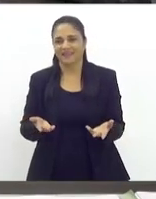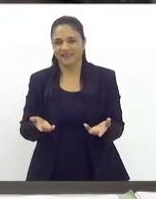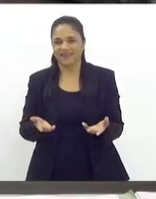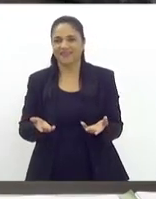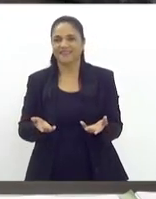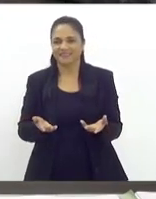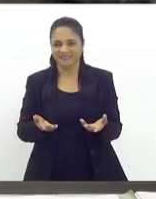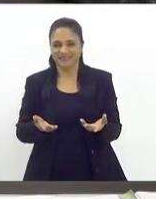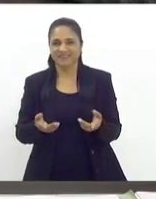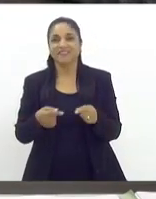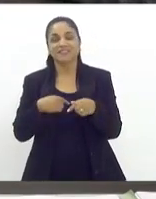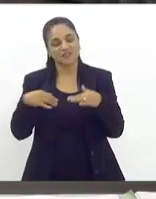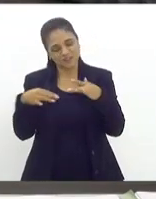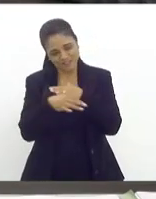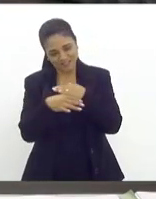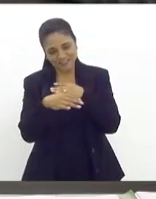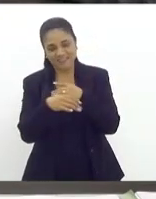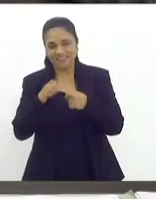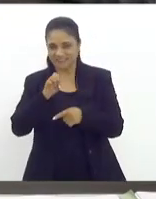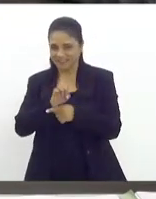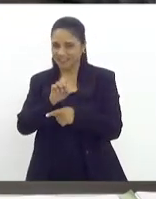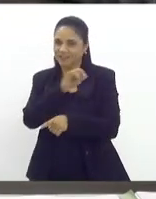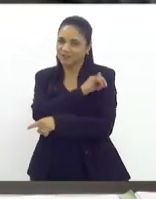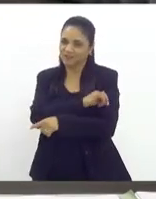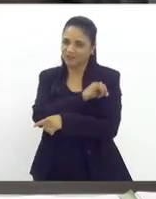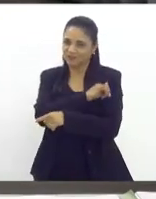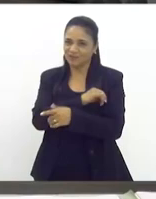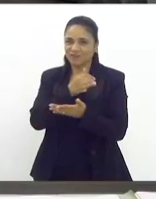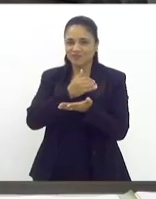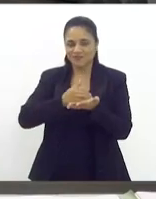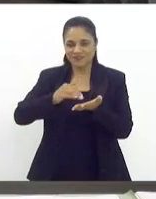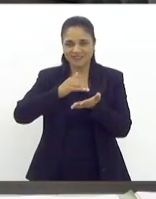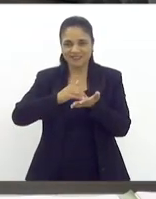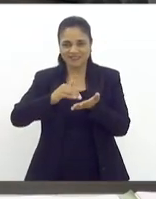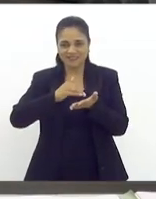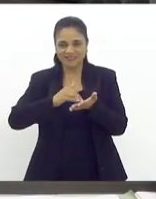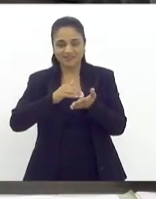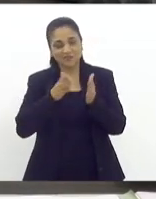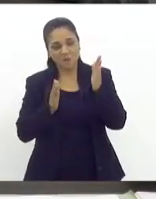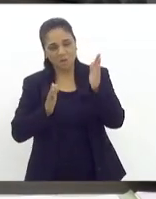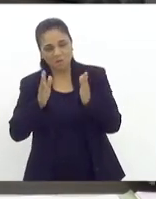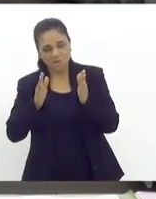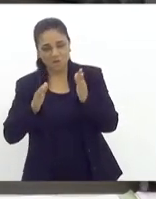Que eu dei início na cidade do Rio de Janeiro, como secretário de obras, no período